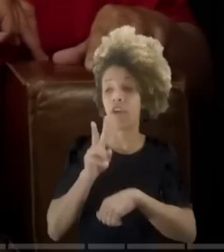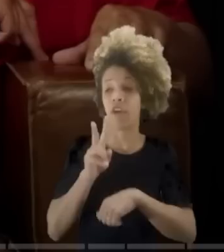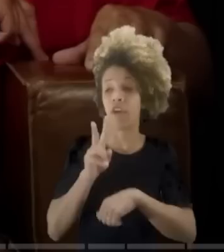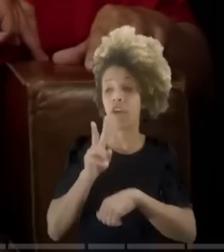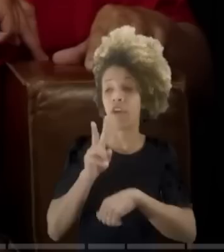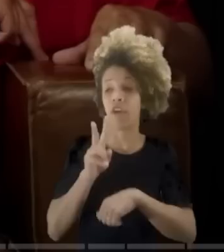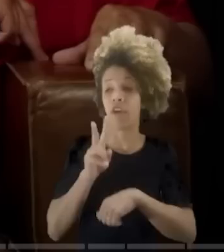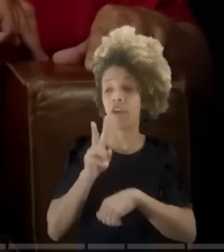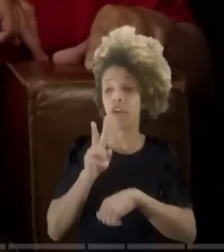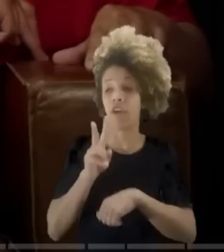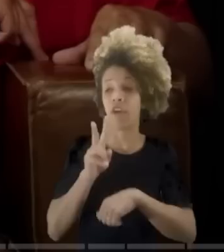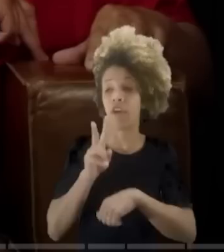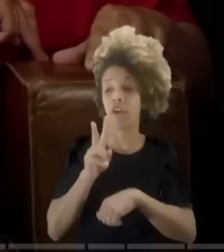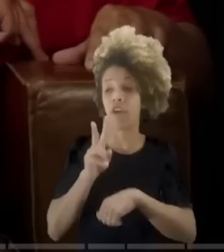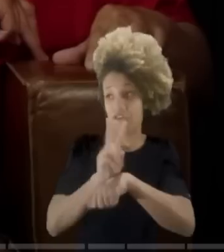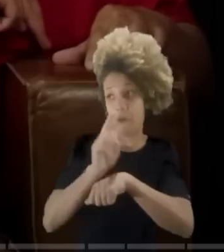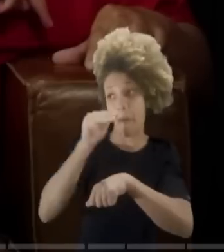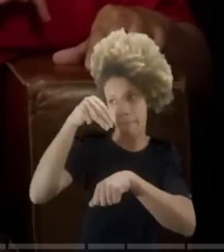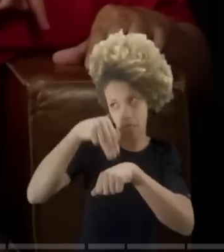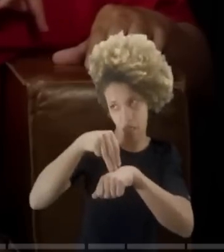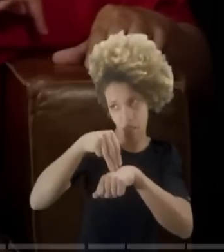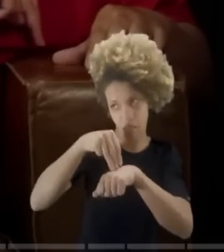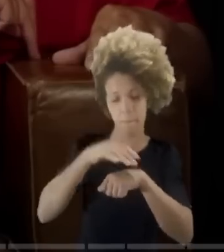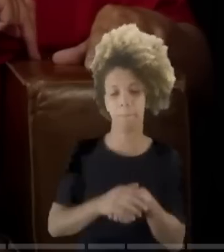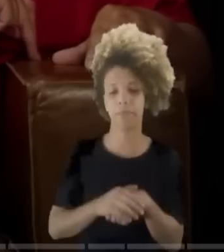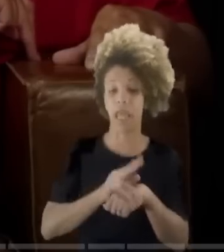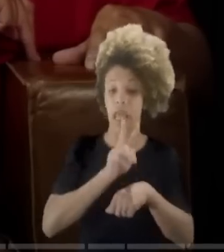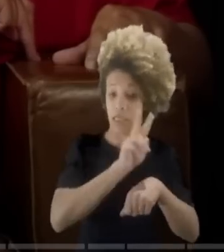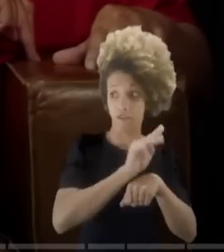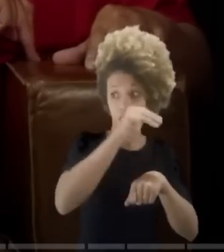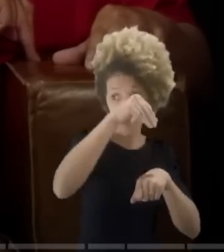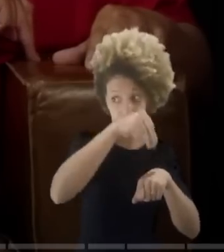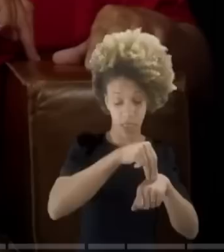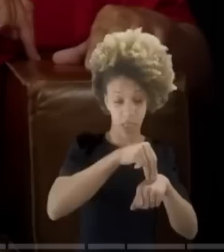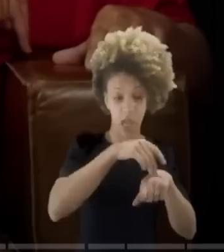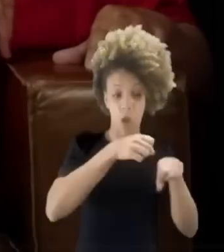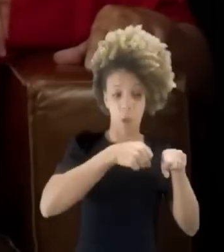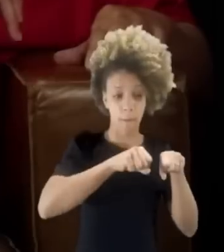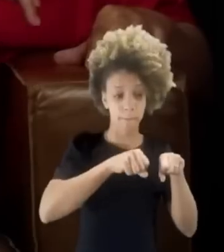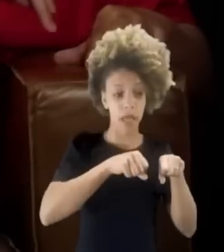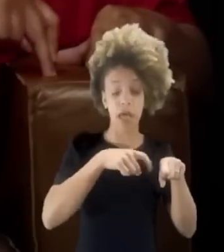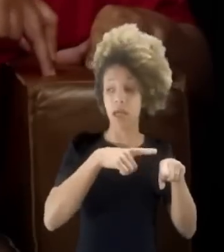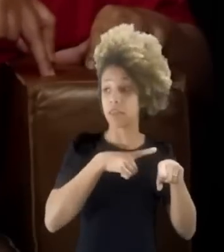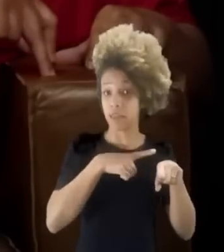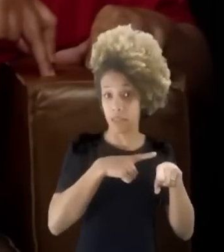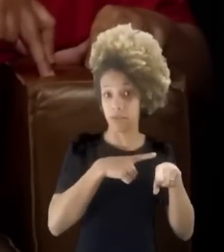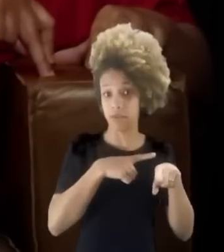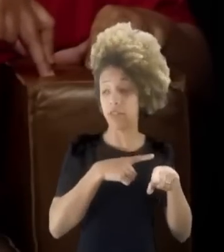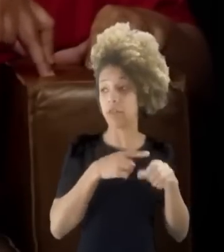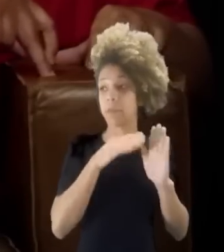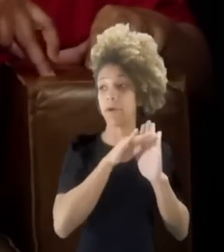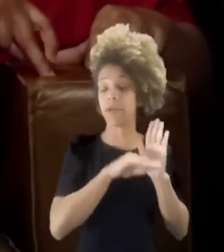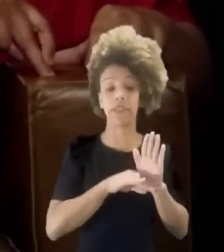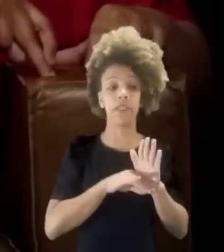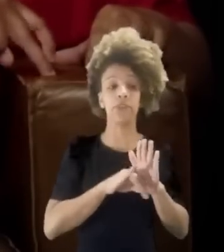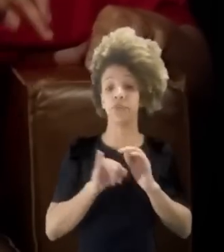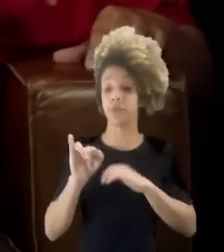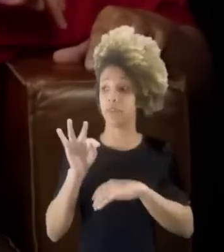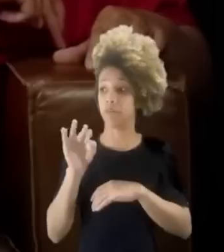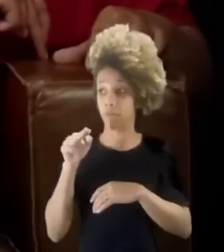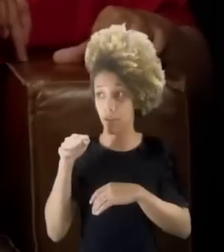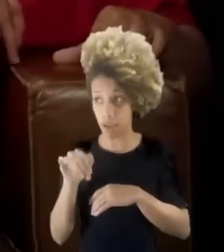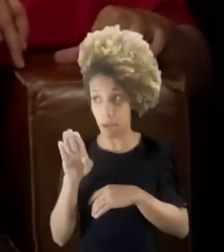suave suave continua aí da Vila Madalena o entregador recebe um pedido para pegar no Itaim certo tá aí Bibi